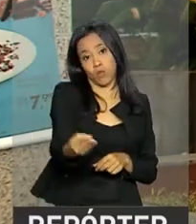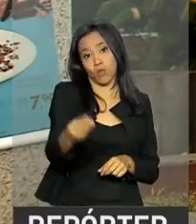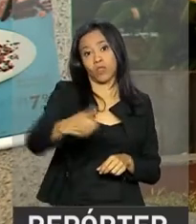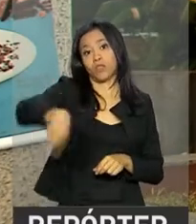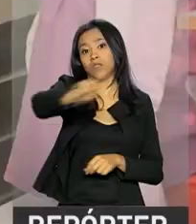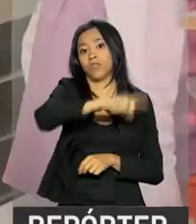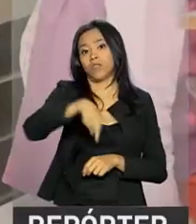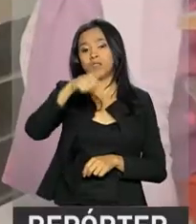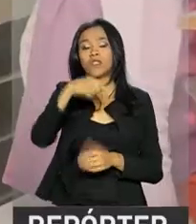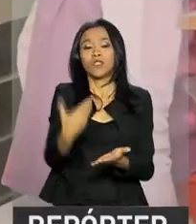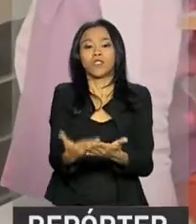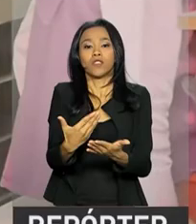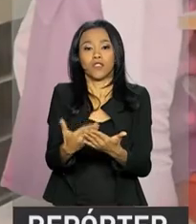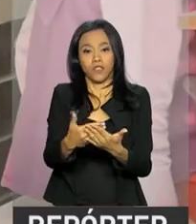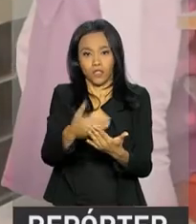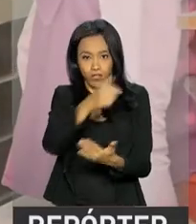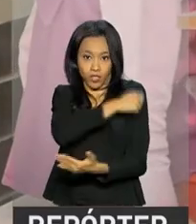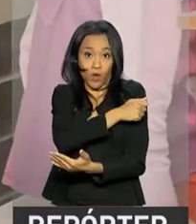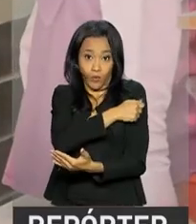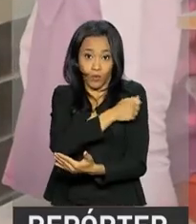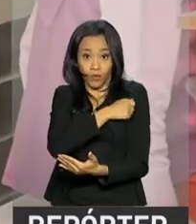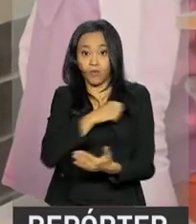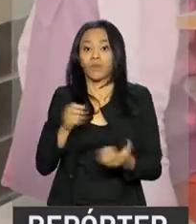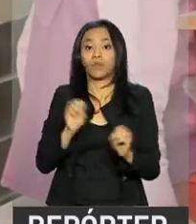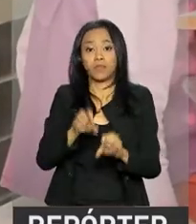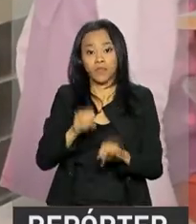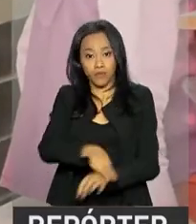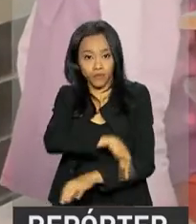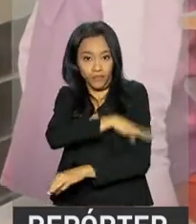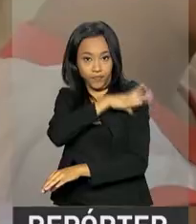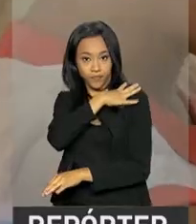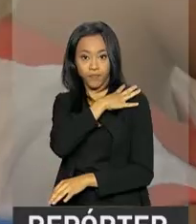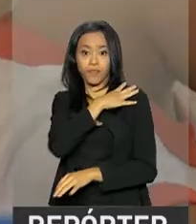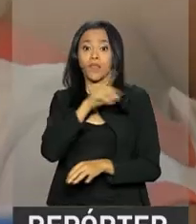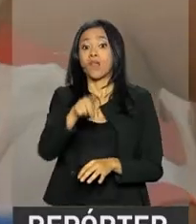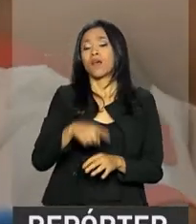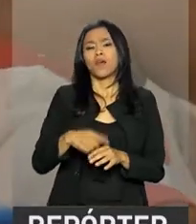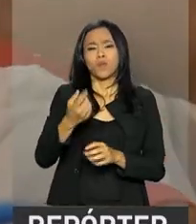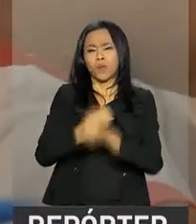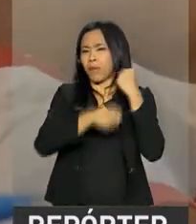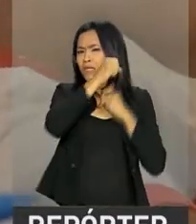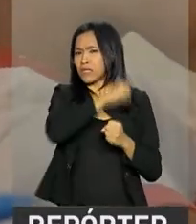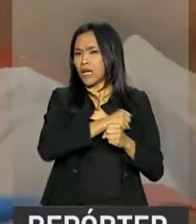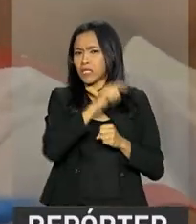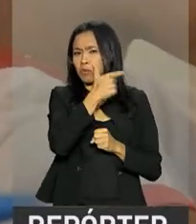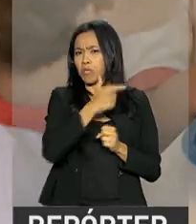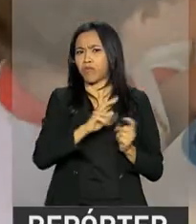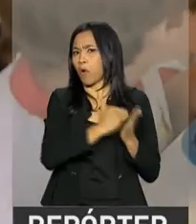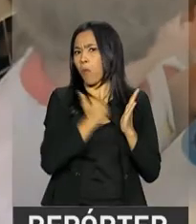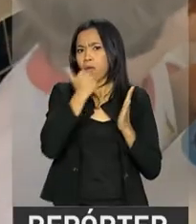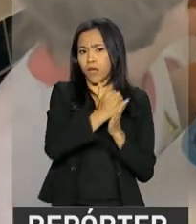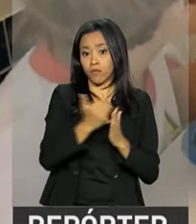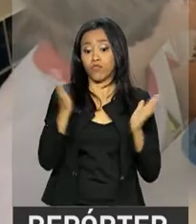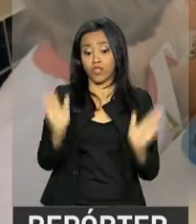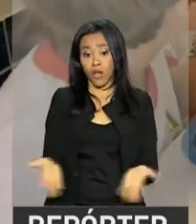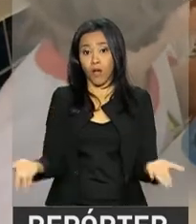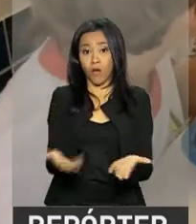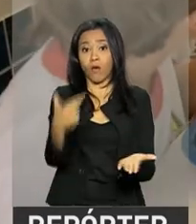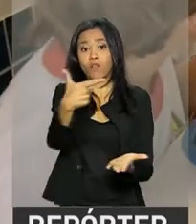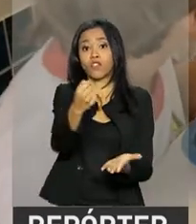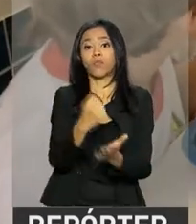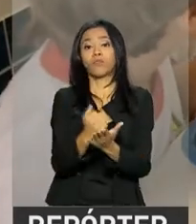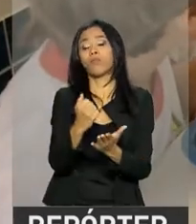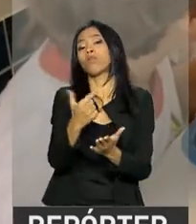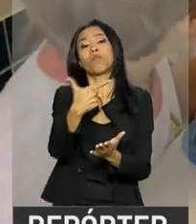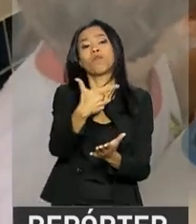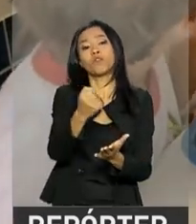educação básica. No ano passado, depois de 7 anos sem reajuste, o PNAE aumentou em 20% o valor médio dos repasses